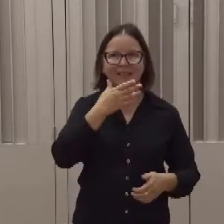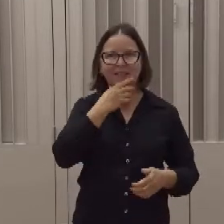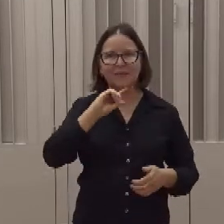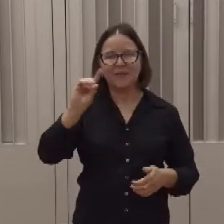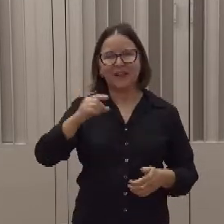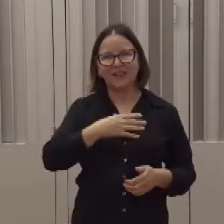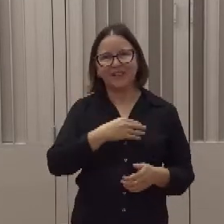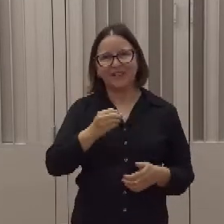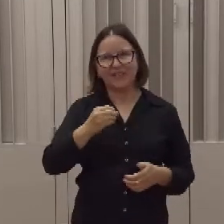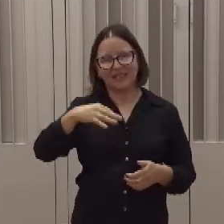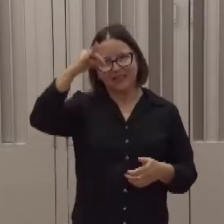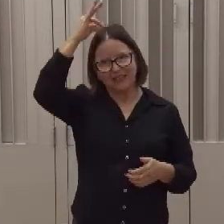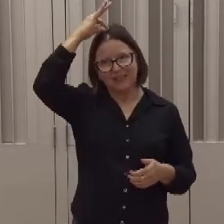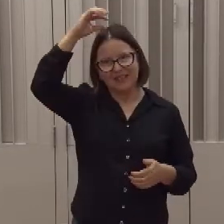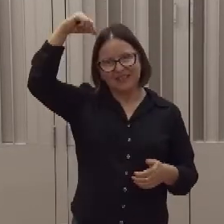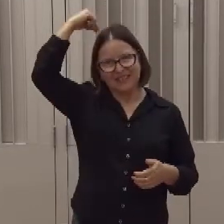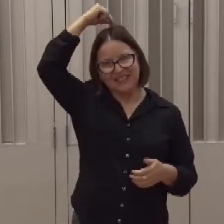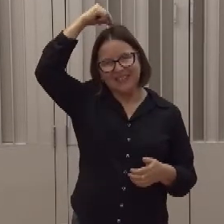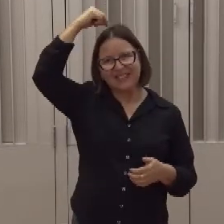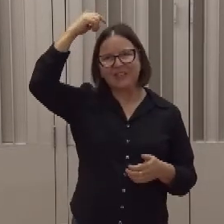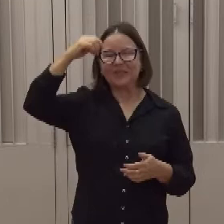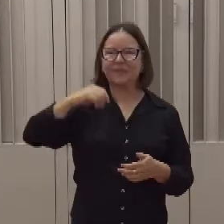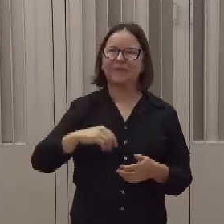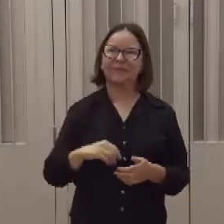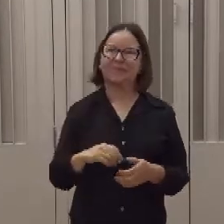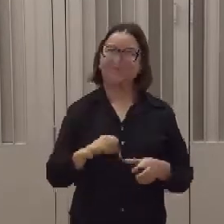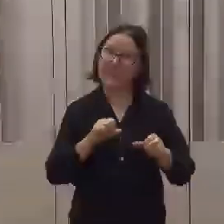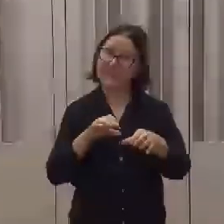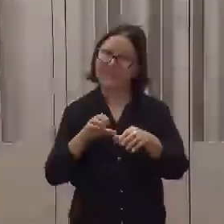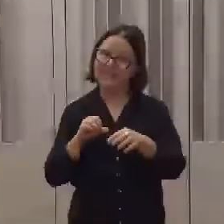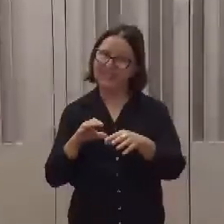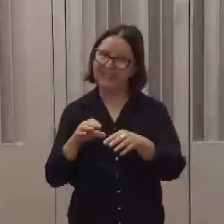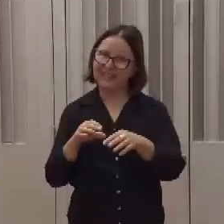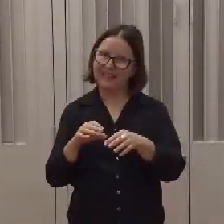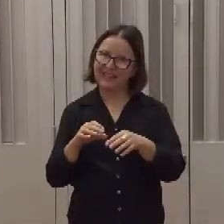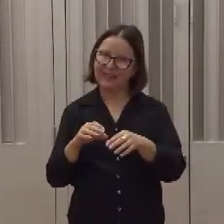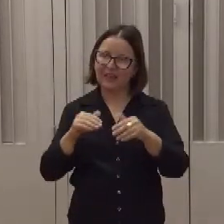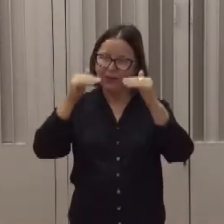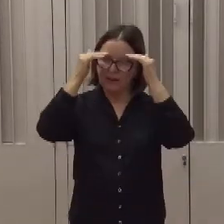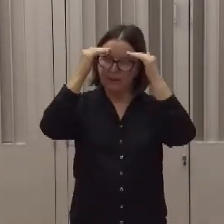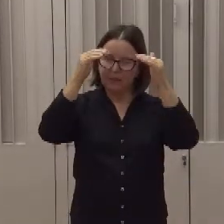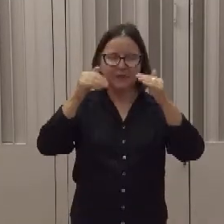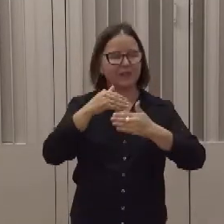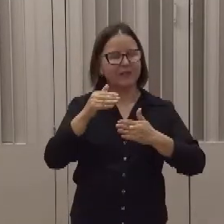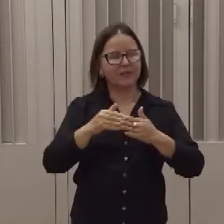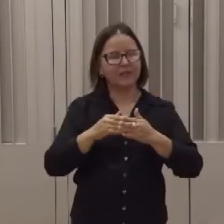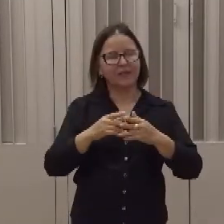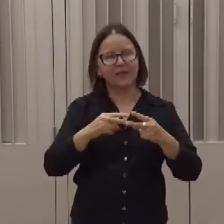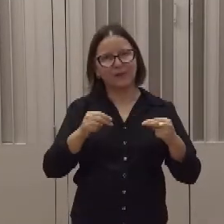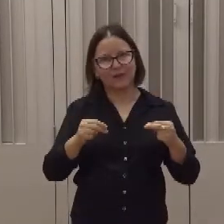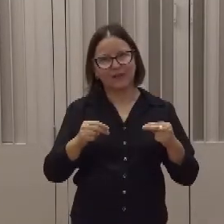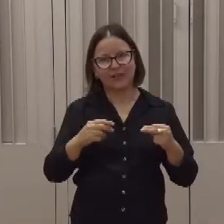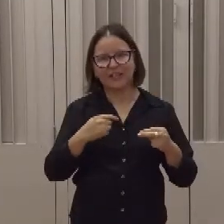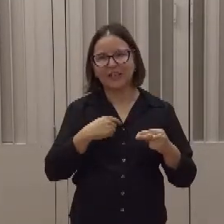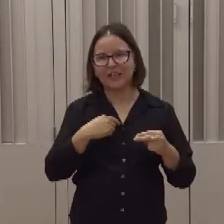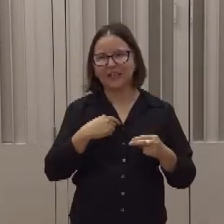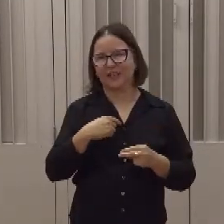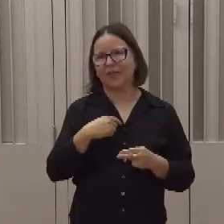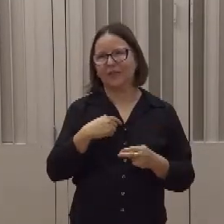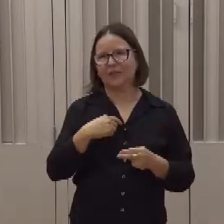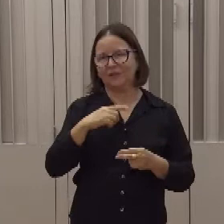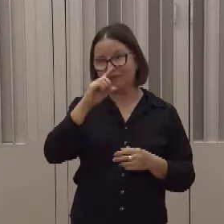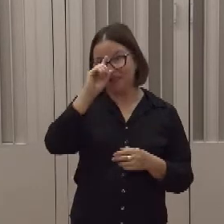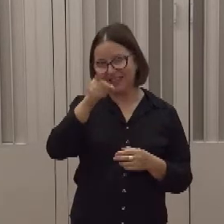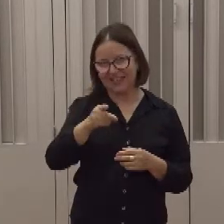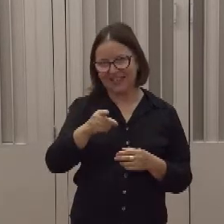e do Filho e do Espírito Santo, ensinando-os a guardar todas as coisas que vos tenho ordenado.